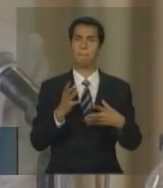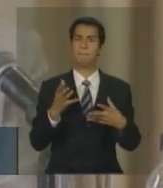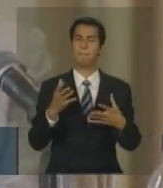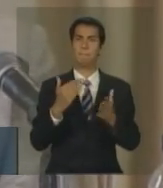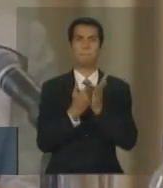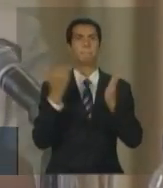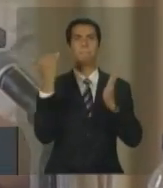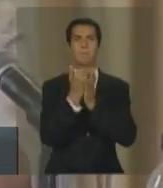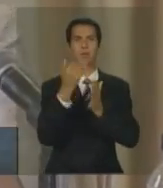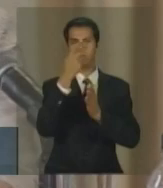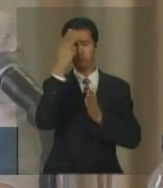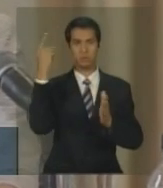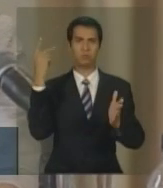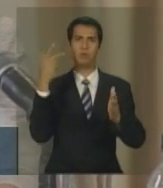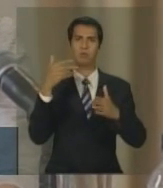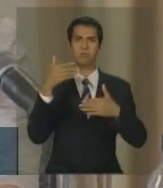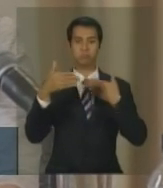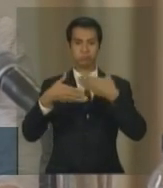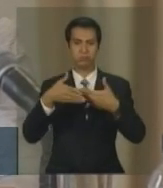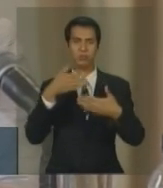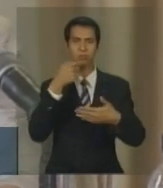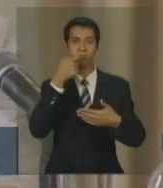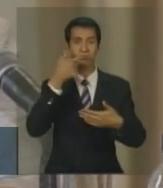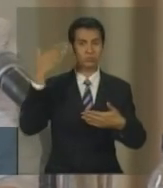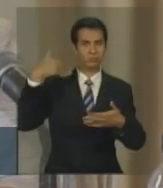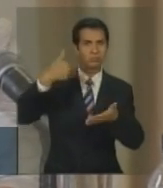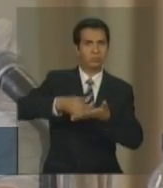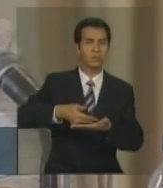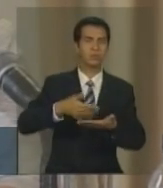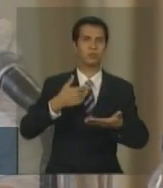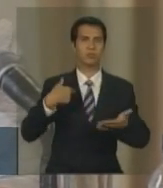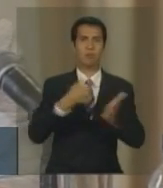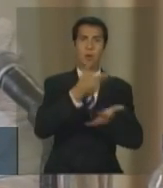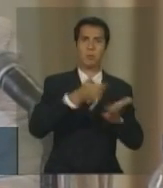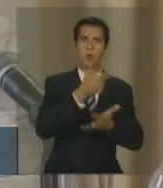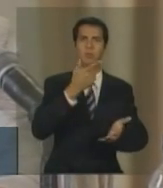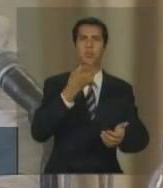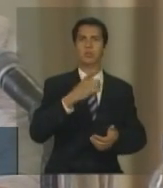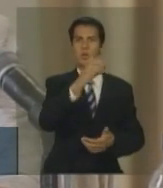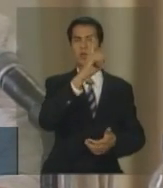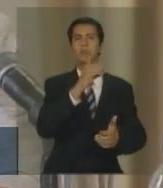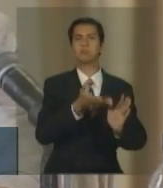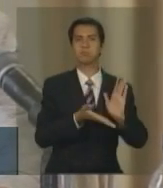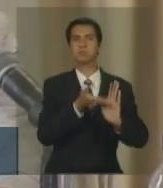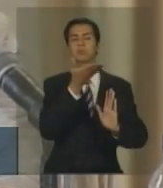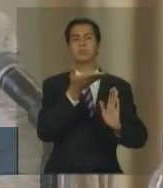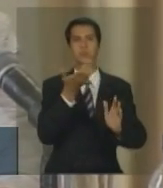inverteu. Esse movimento recente é mais um movimento de instabilidade